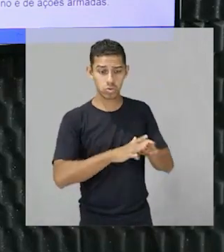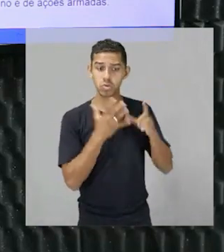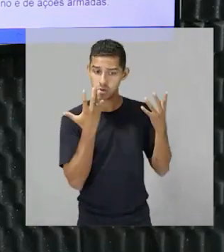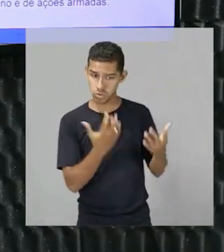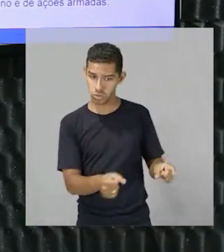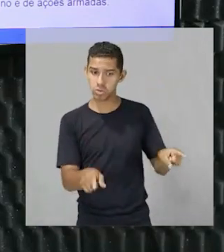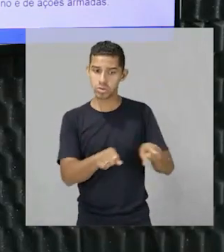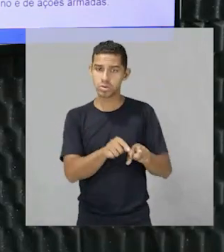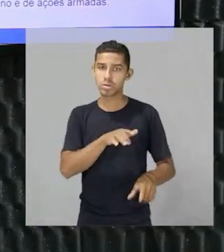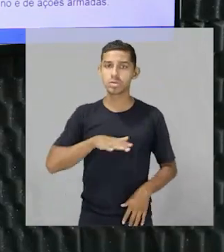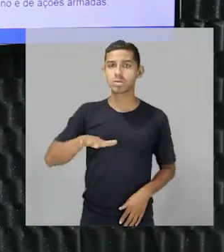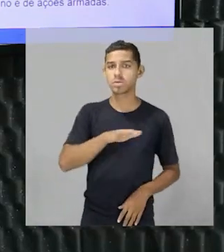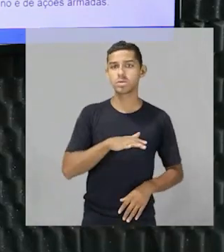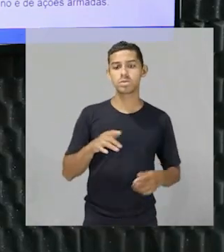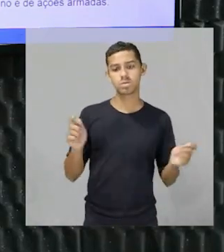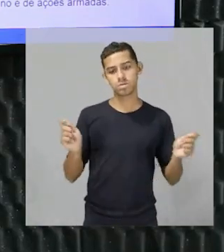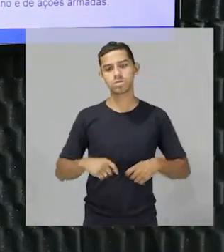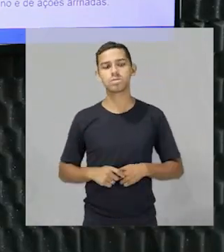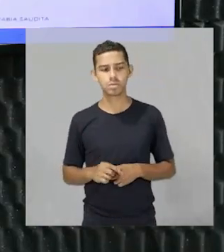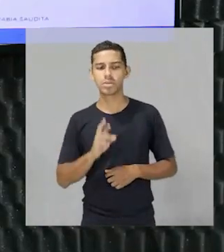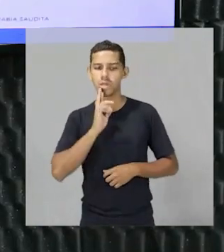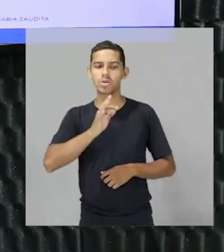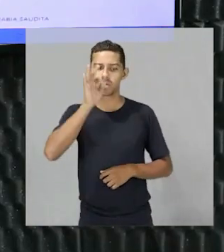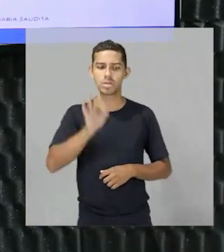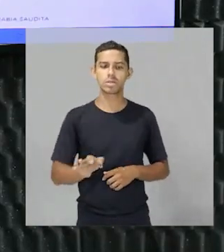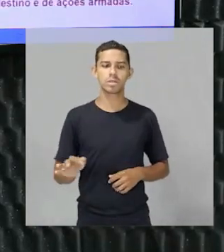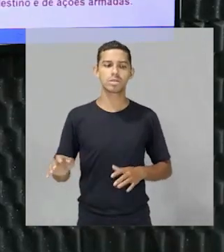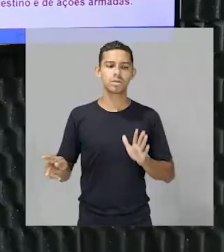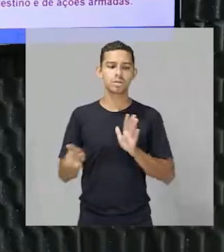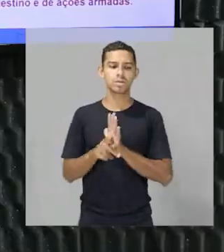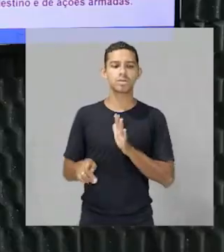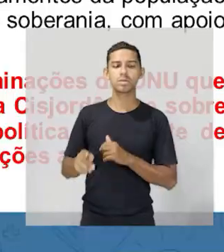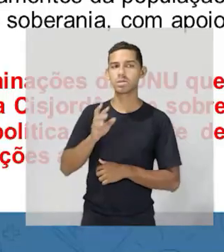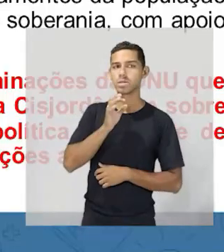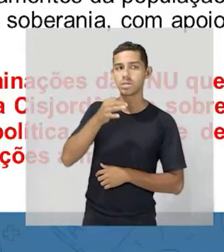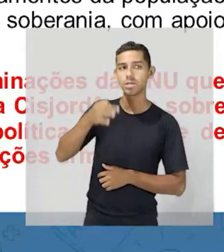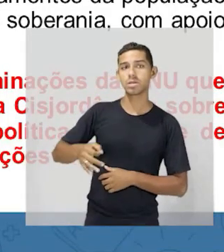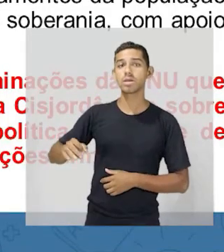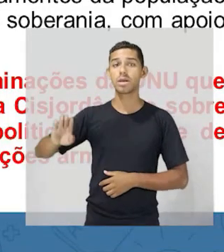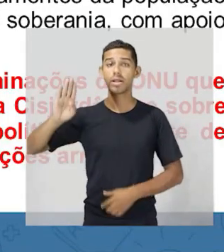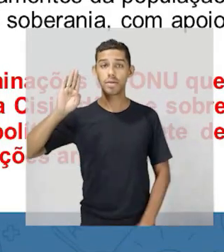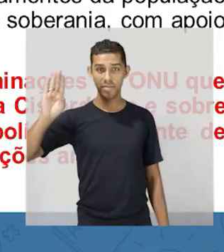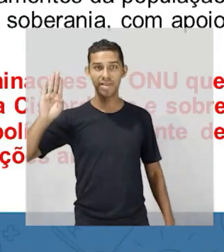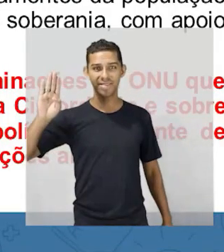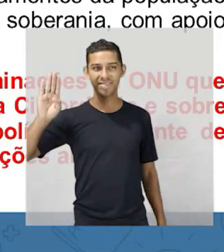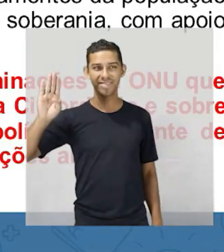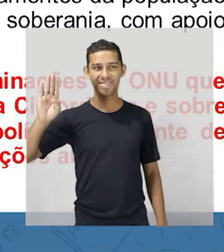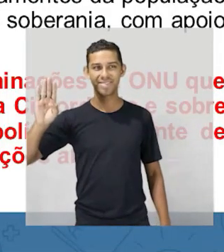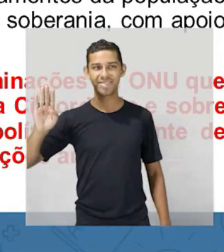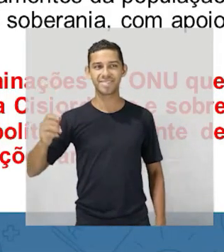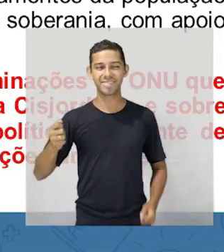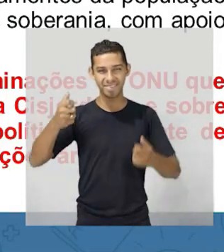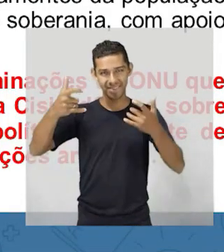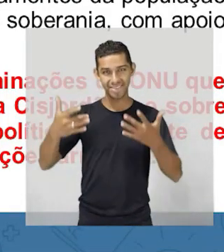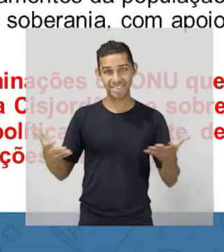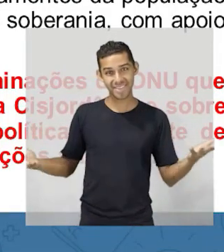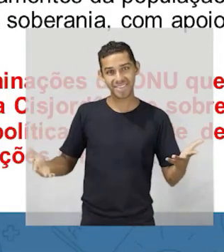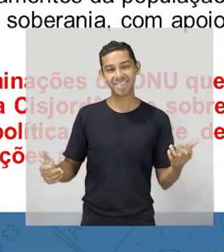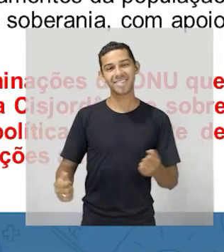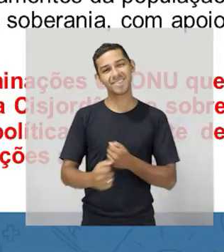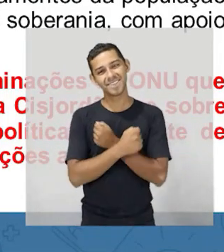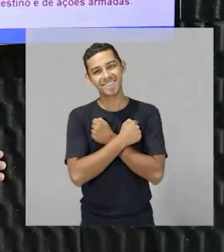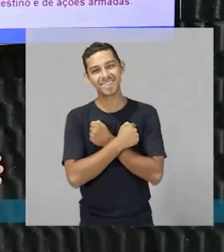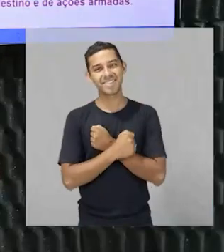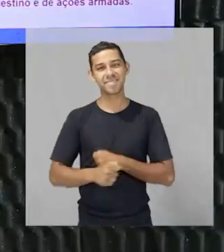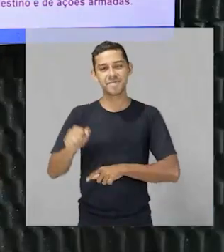assentamentos israelenses no território palestino. Correto, galera, tá certo? O nosso gabarito é aqui, é a letra B, foi o que eu te expliquei. Então é isso aí,